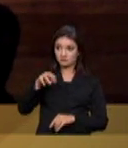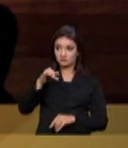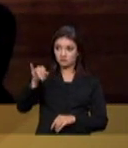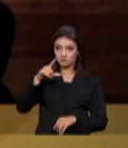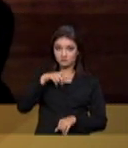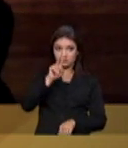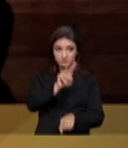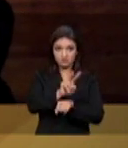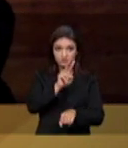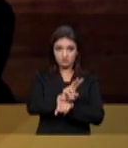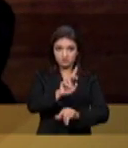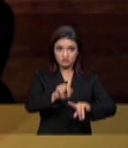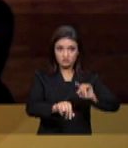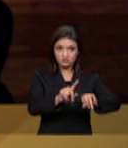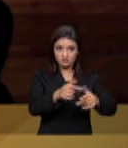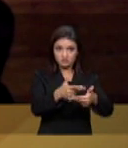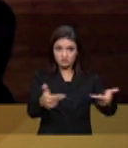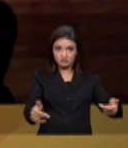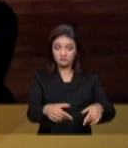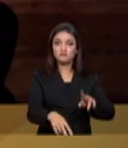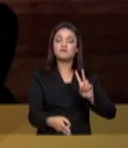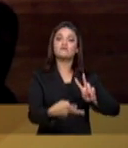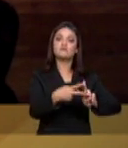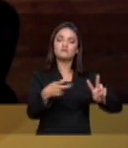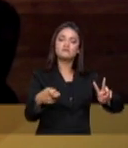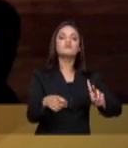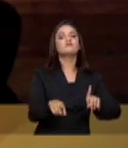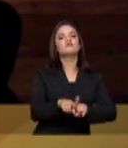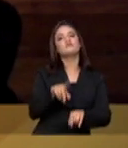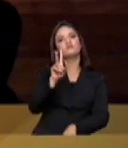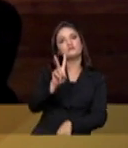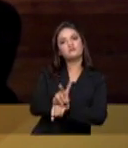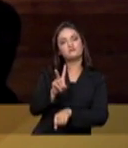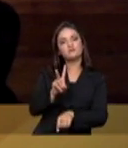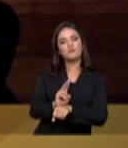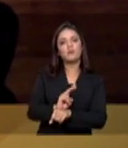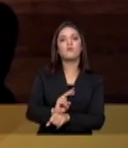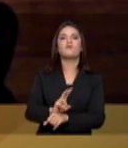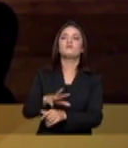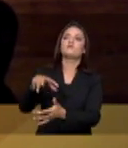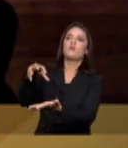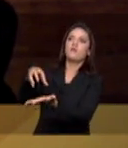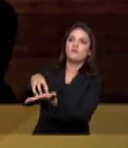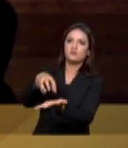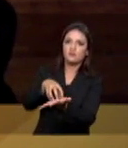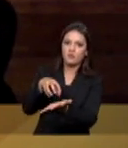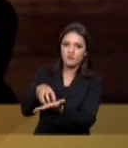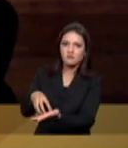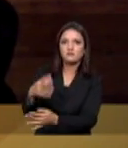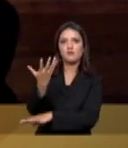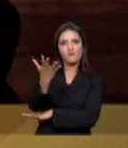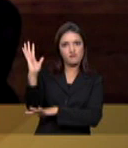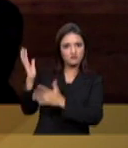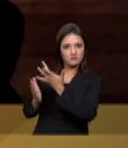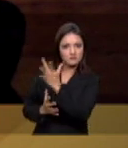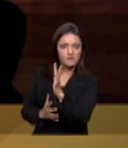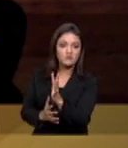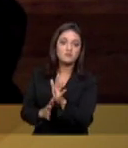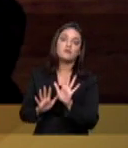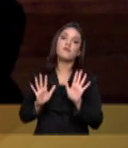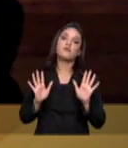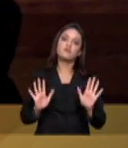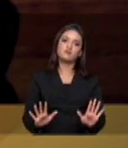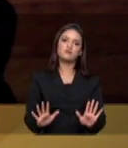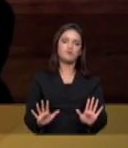dos bens indígenas também e da manutenção das unidades de conservação e por isso eu não comprei a